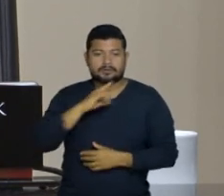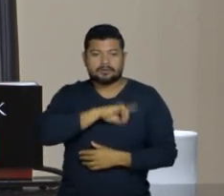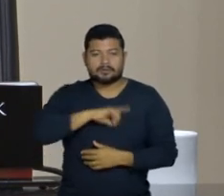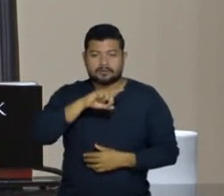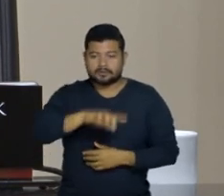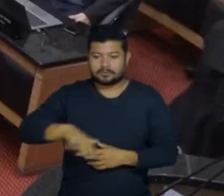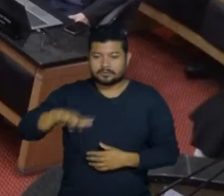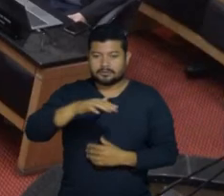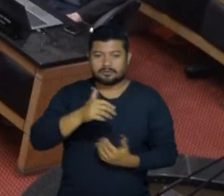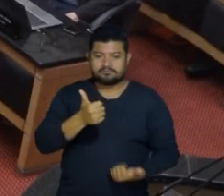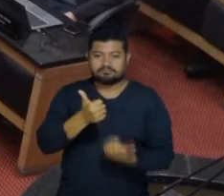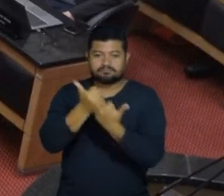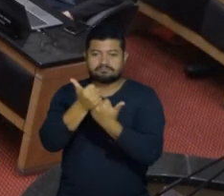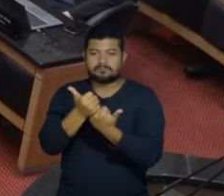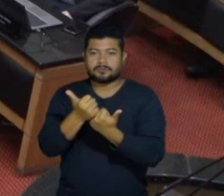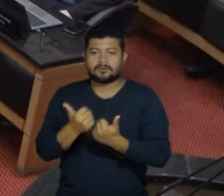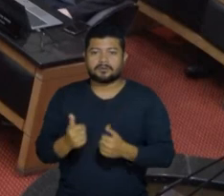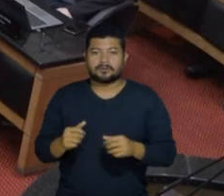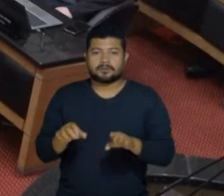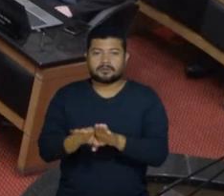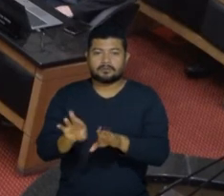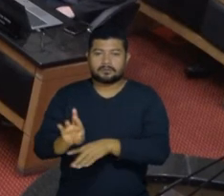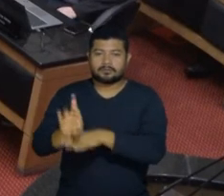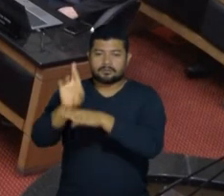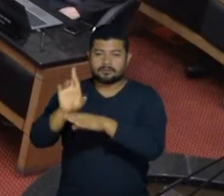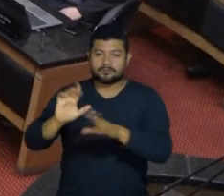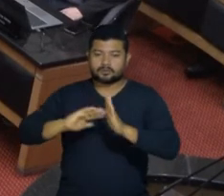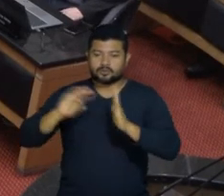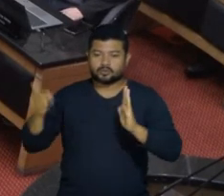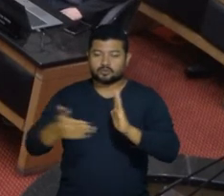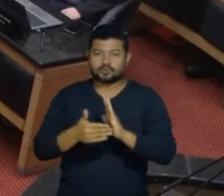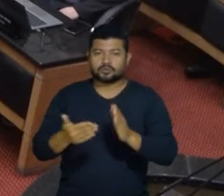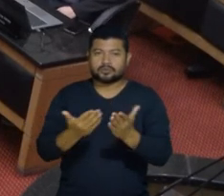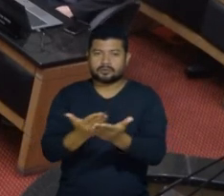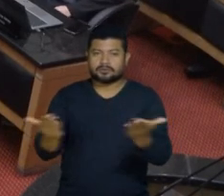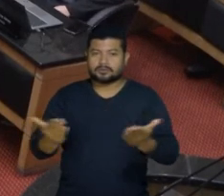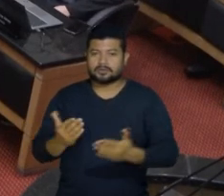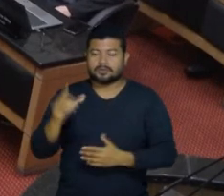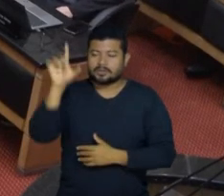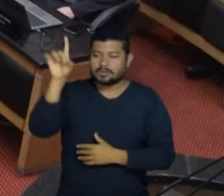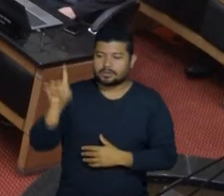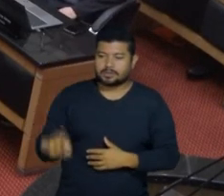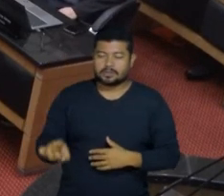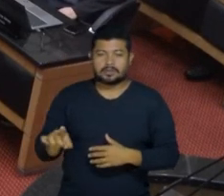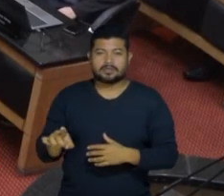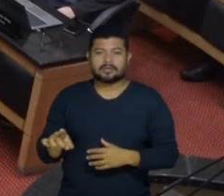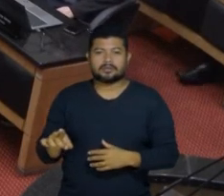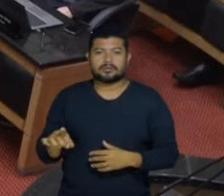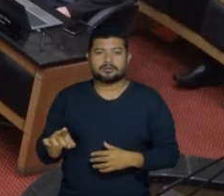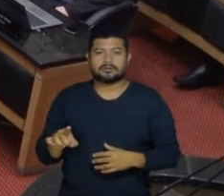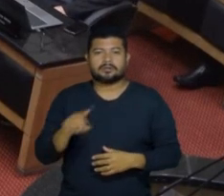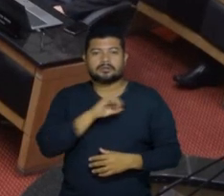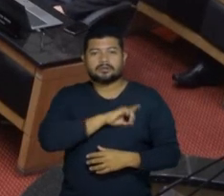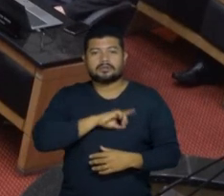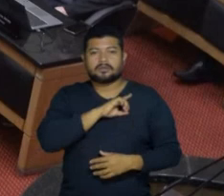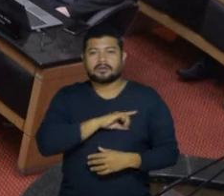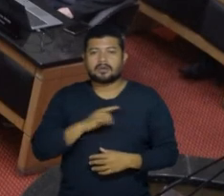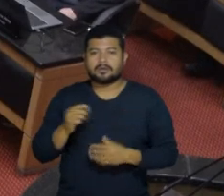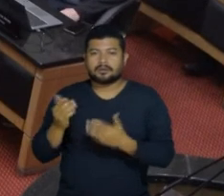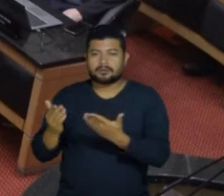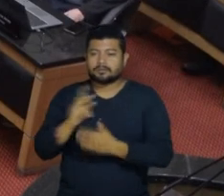dele, saudar todos os diretores, delegados, o Max, presidente do Simpol.